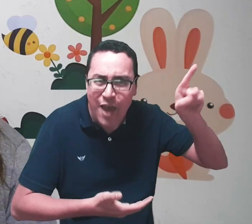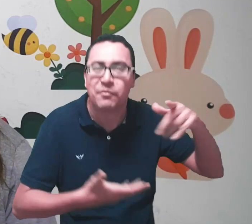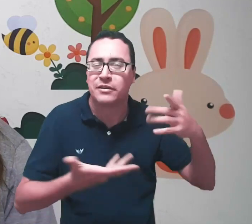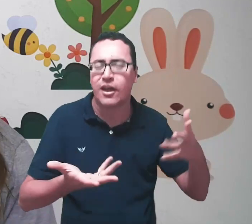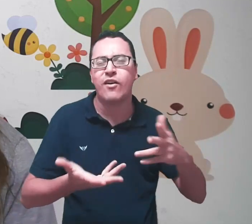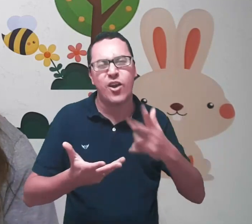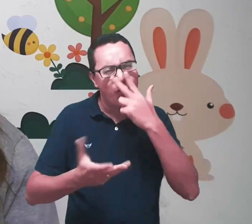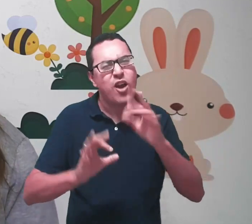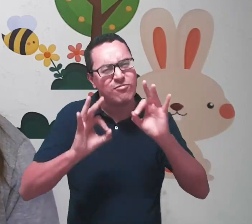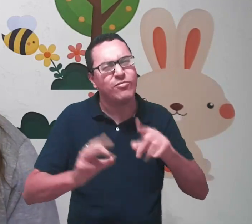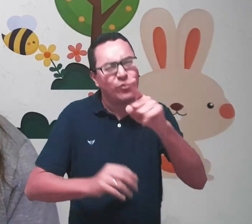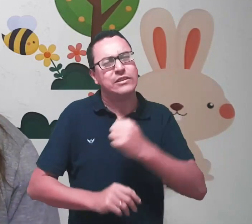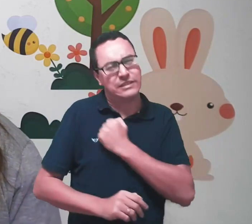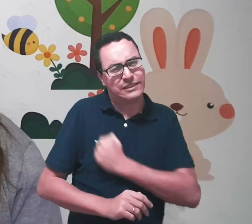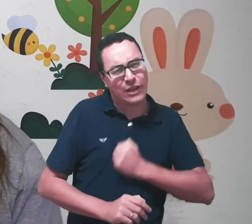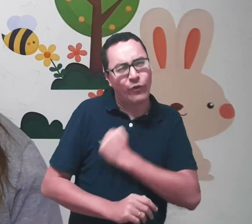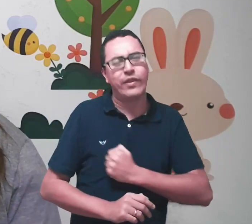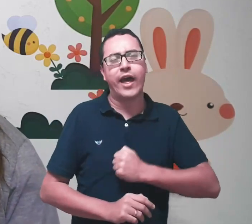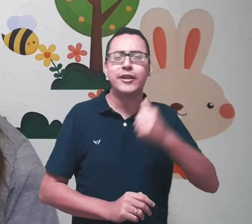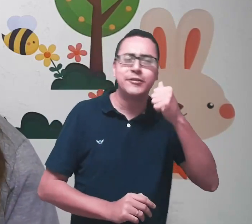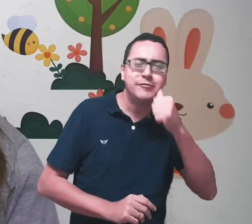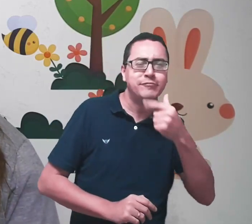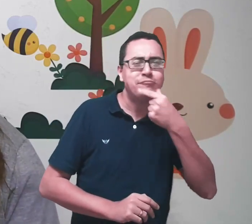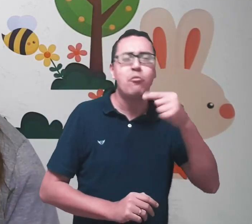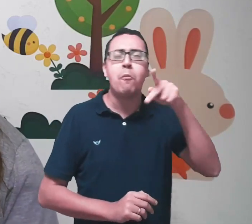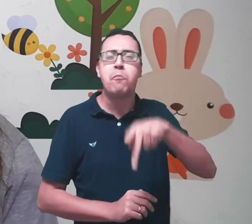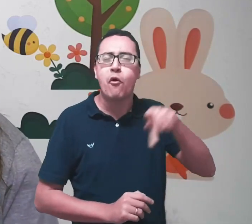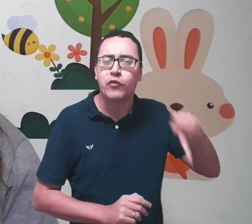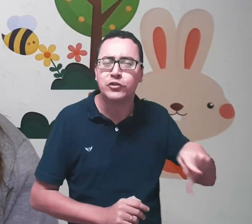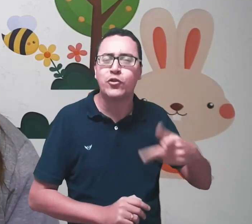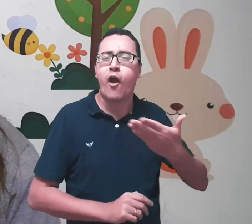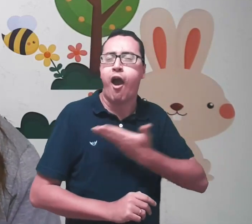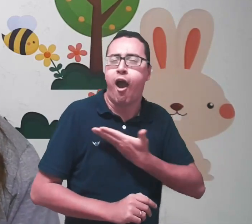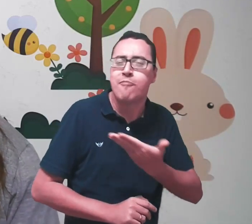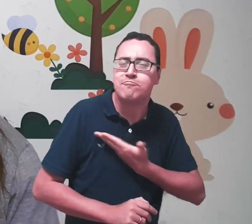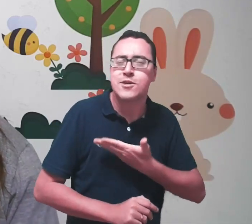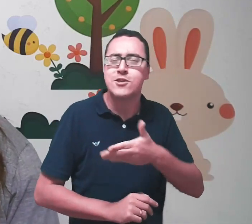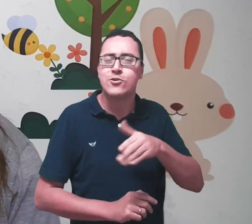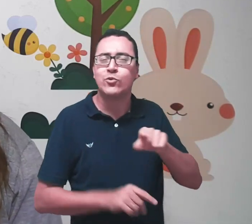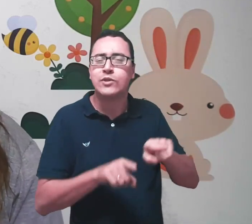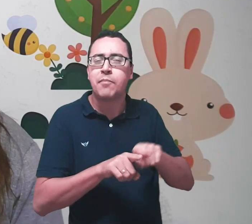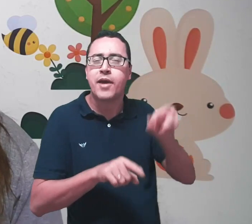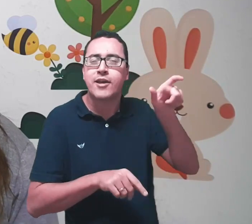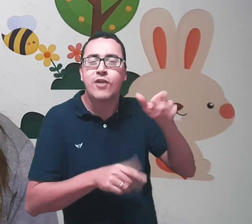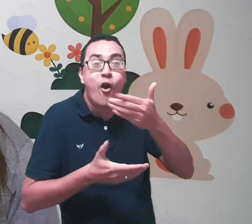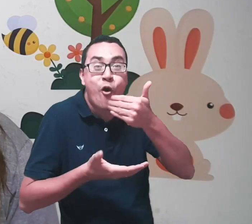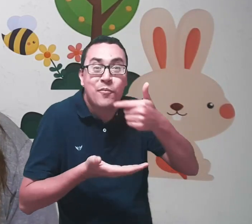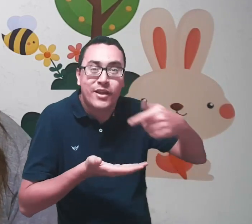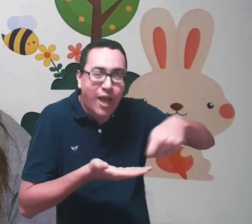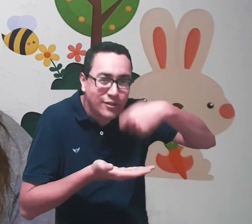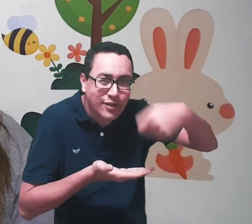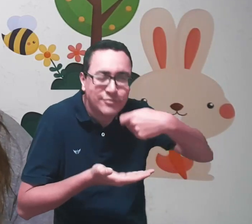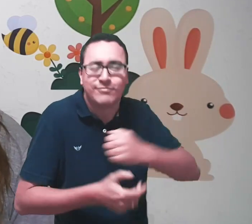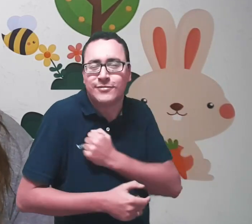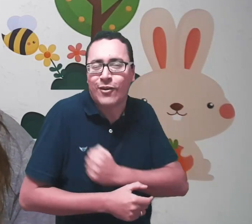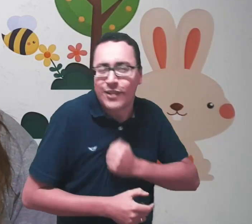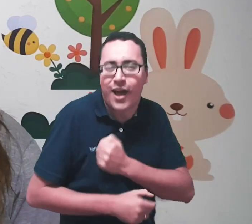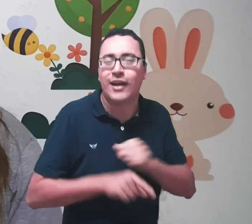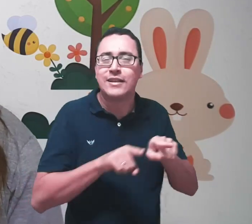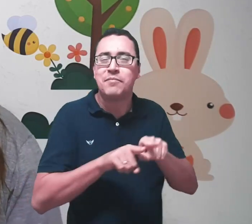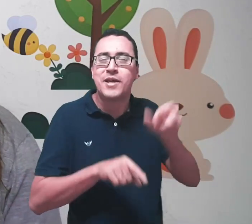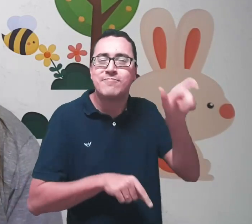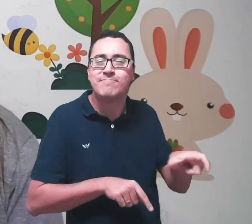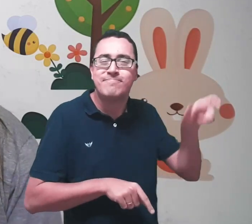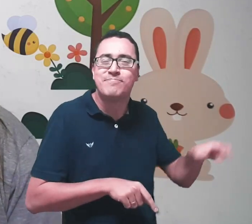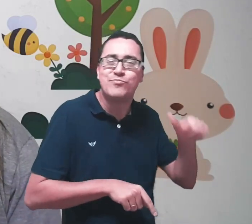de saudade, não só da sua professora, do seu professor, dos seus colegas, da merenda da escola,